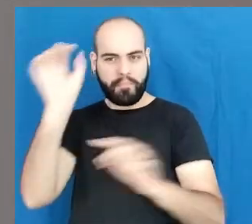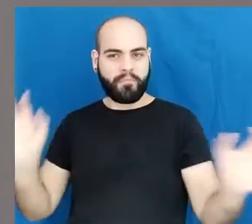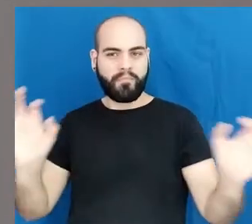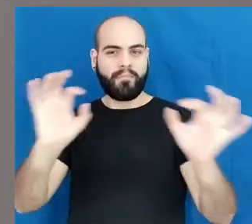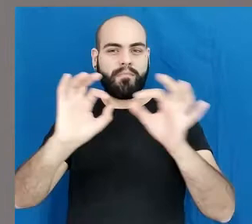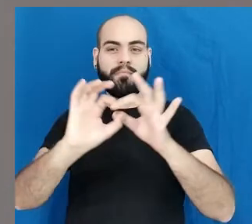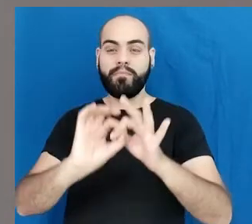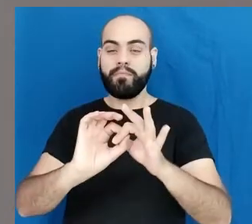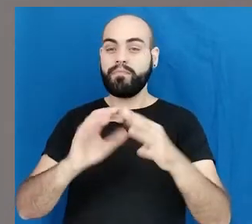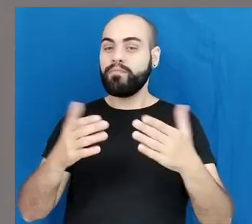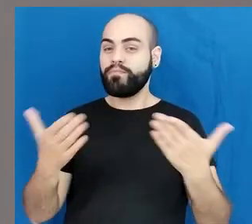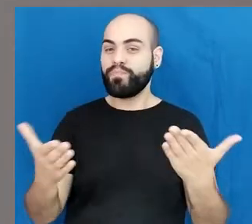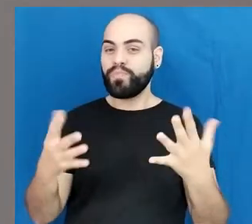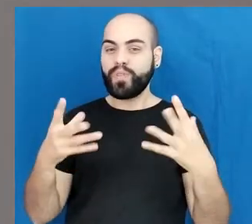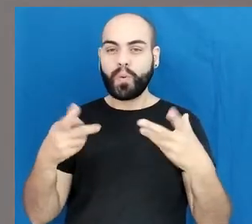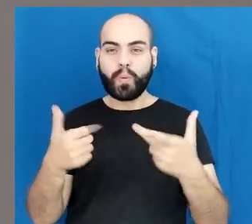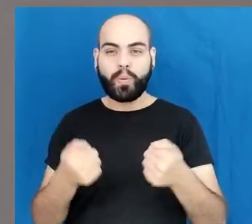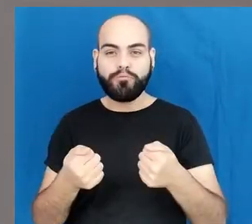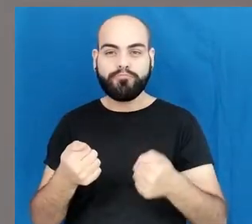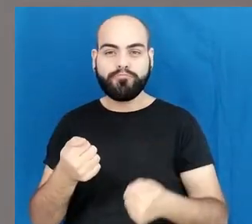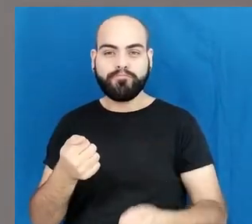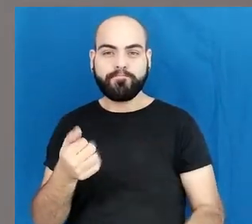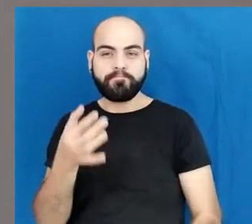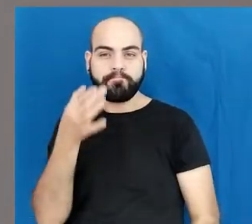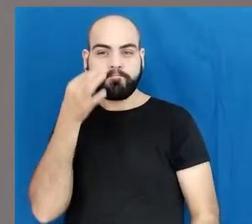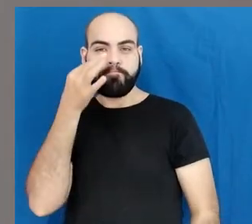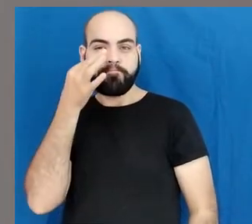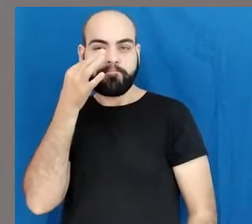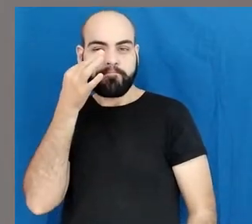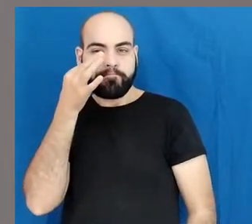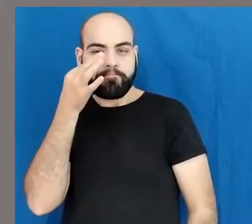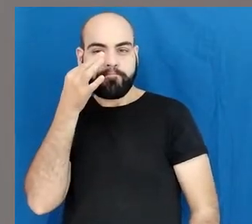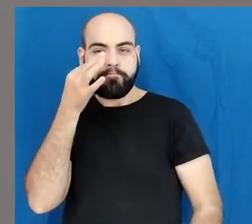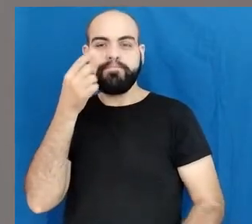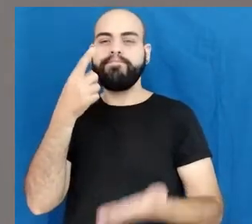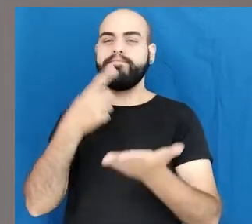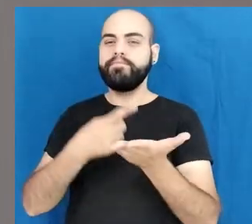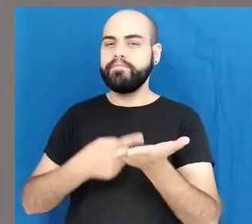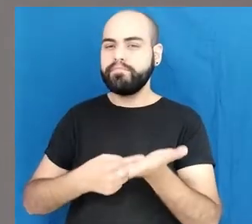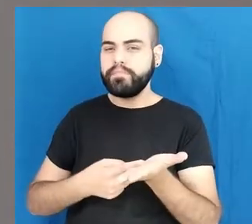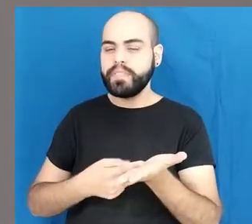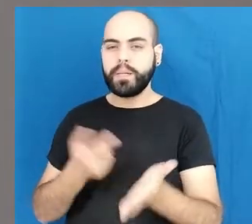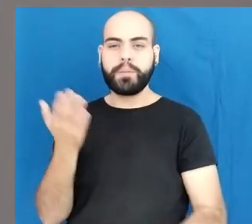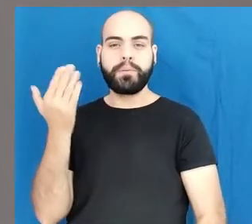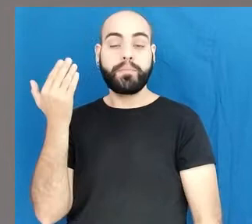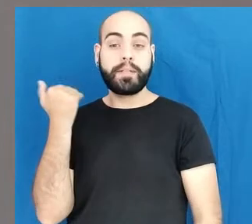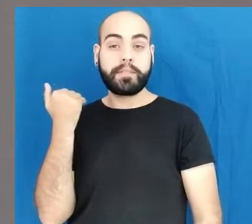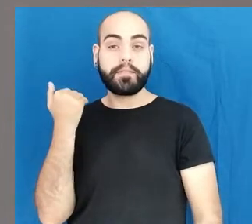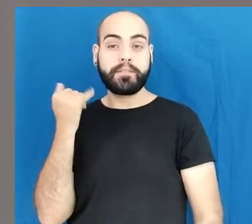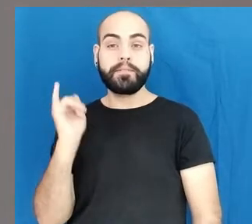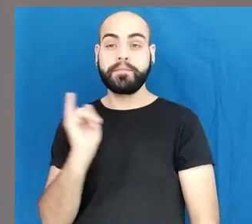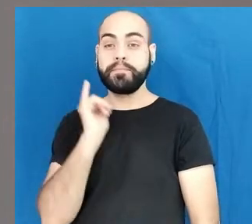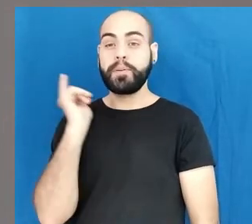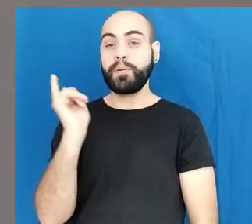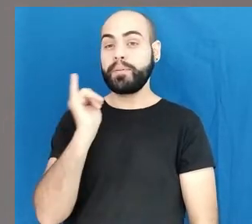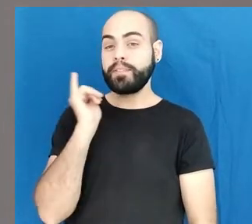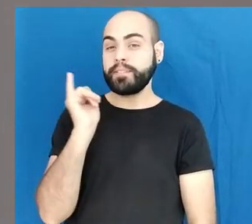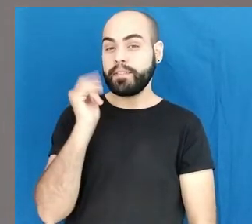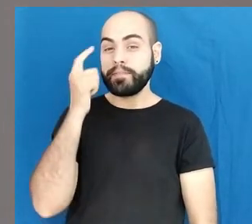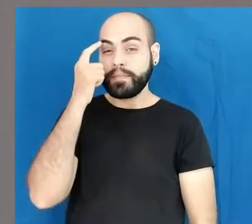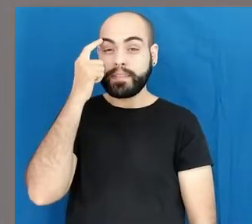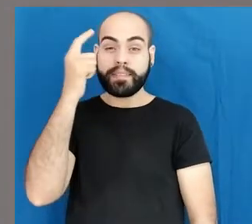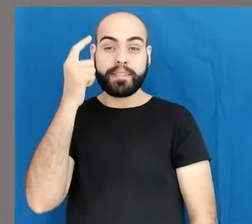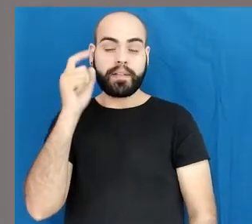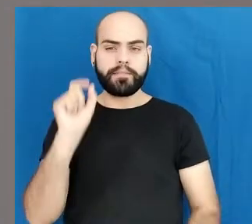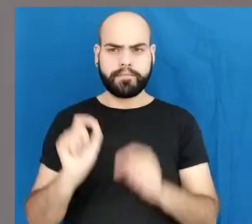Então isso é o que ficou vislumbrado, acordado naquela época, mas era importante também a gente definir